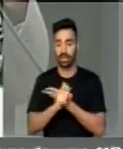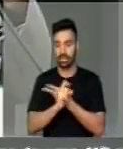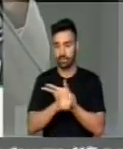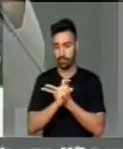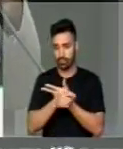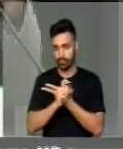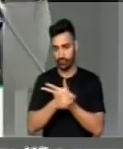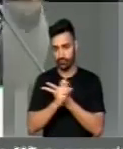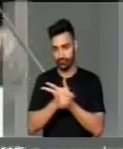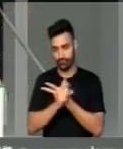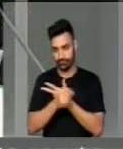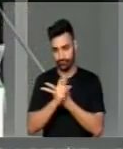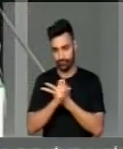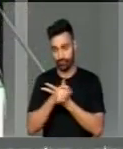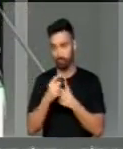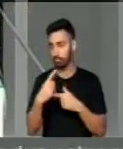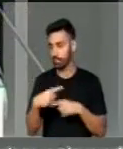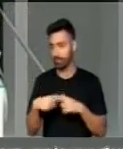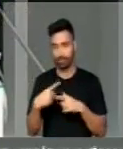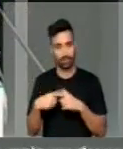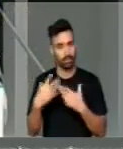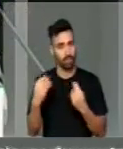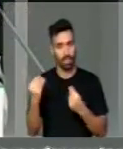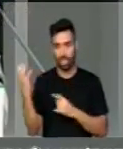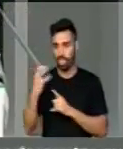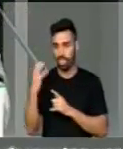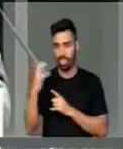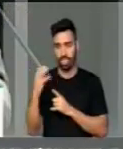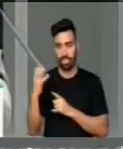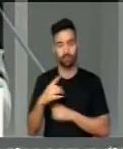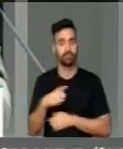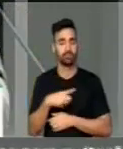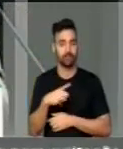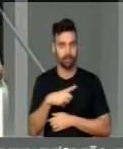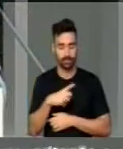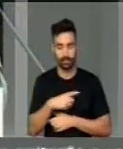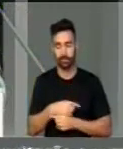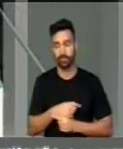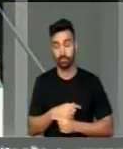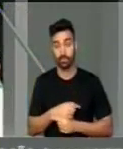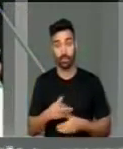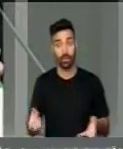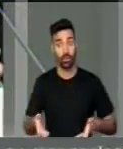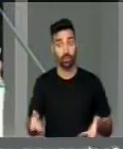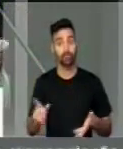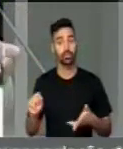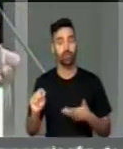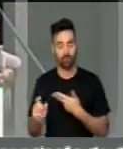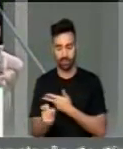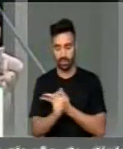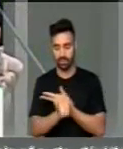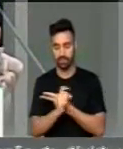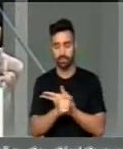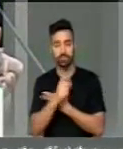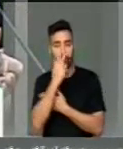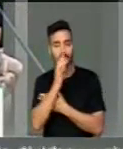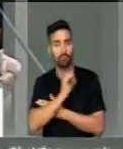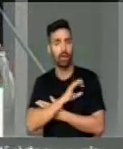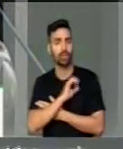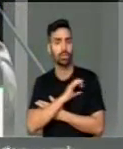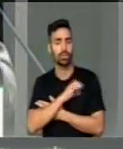poder executivo, que interfere sim nessa casa, influencia, e que é hoje um executivo